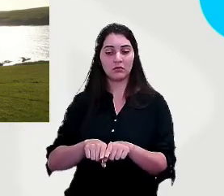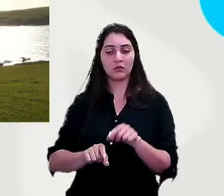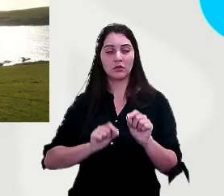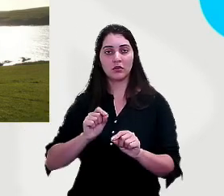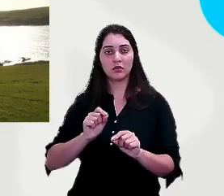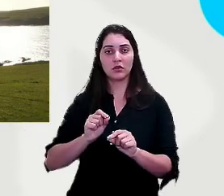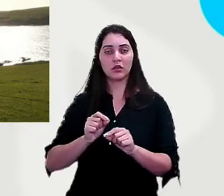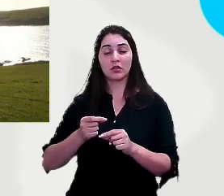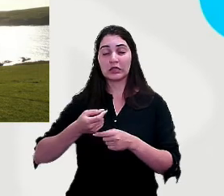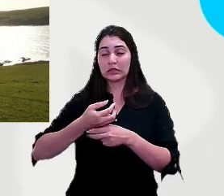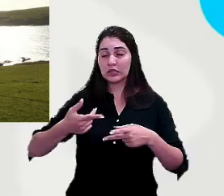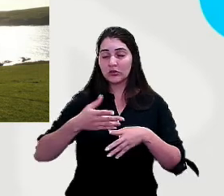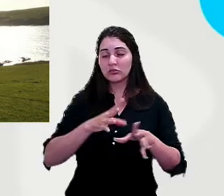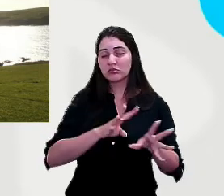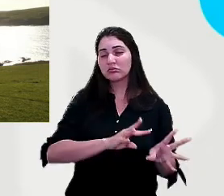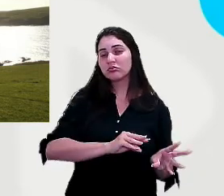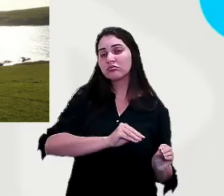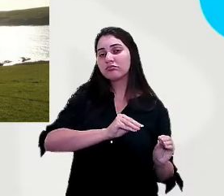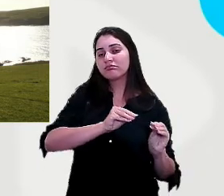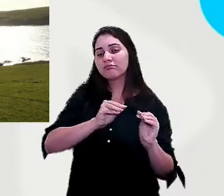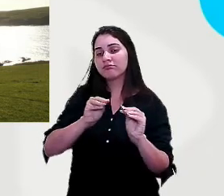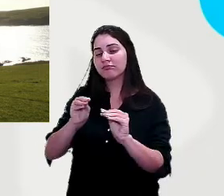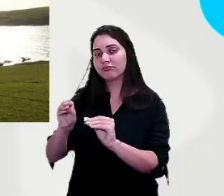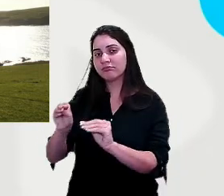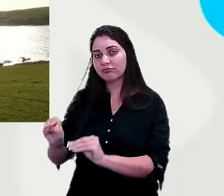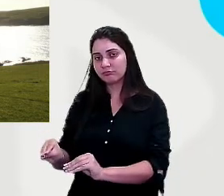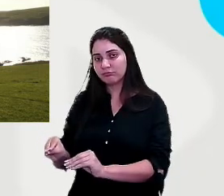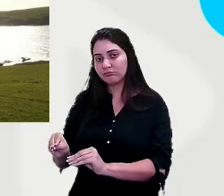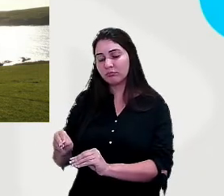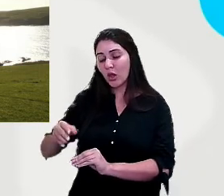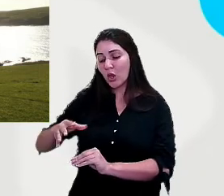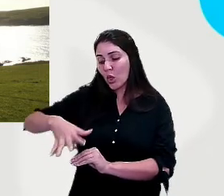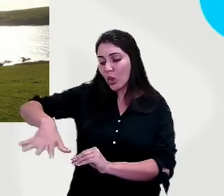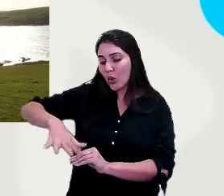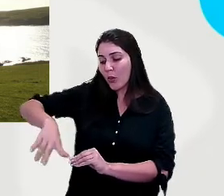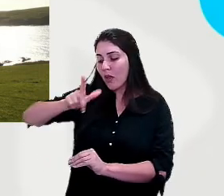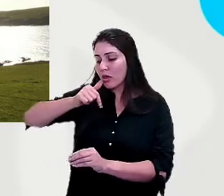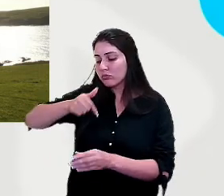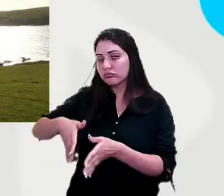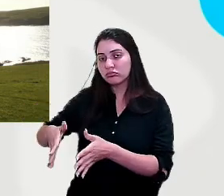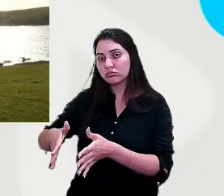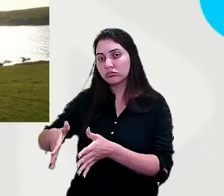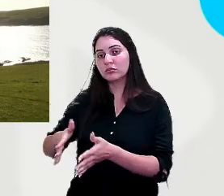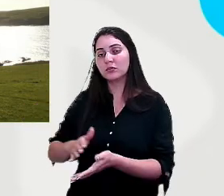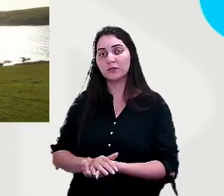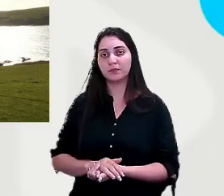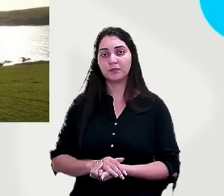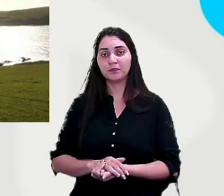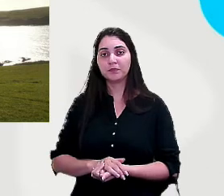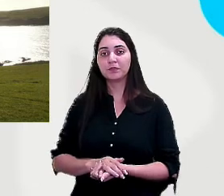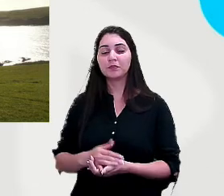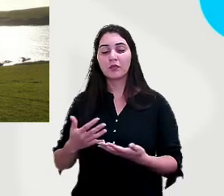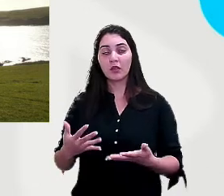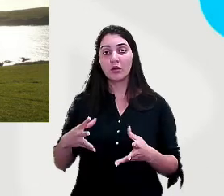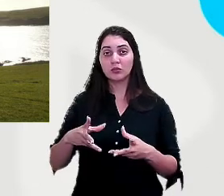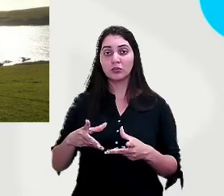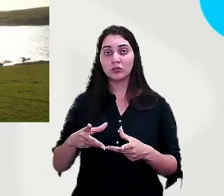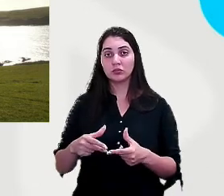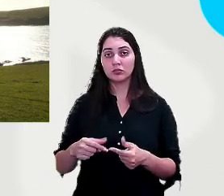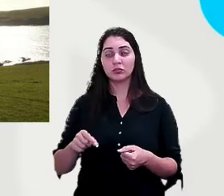do material que foi arrastado, que depositou no meio do lago, né, do rio. Então, tudo que